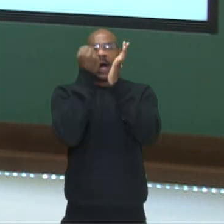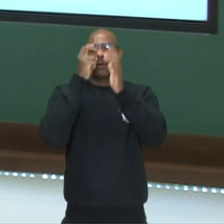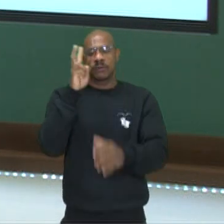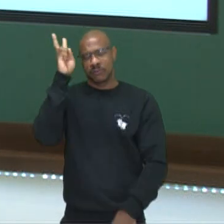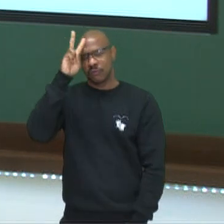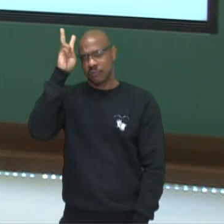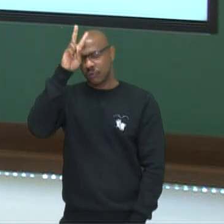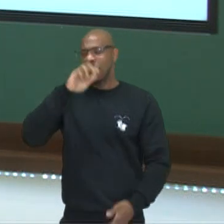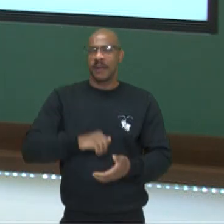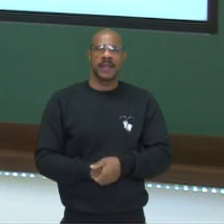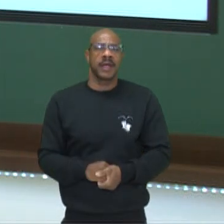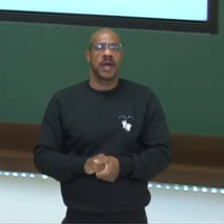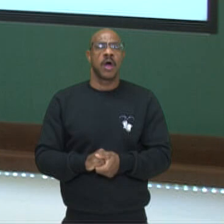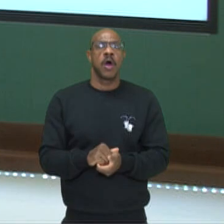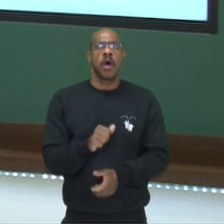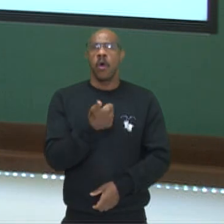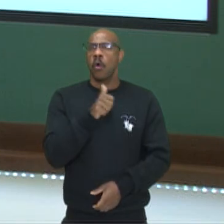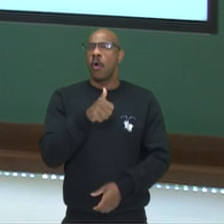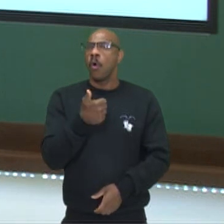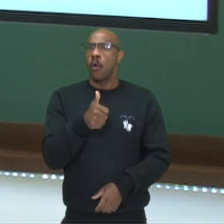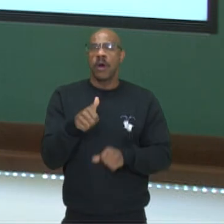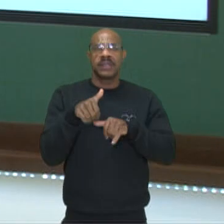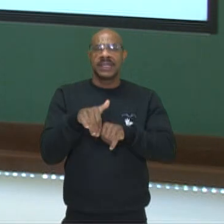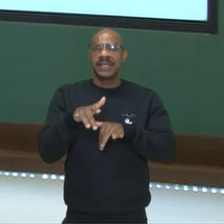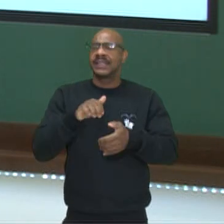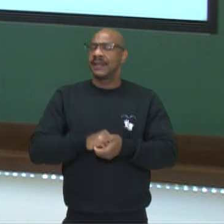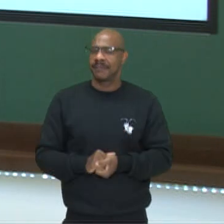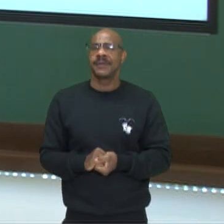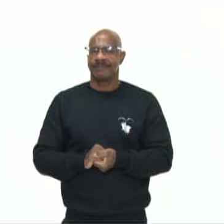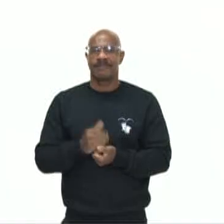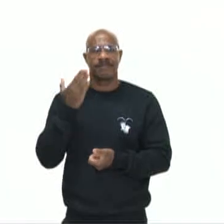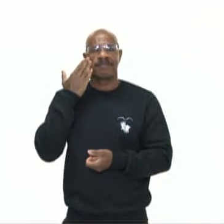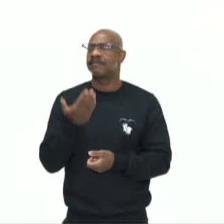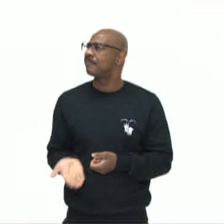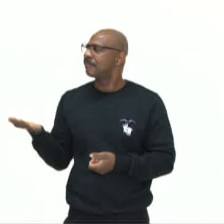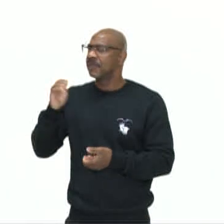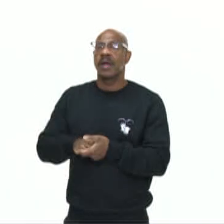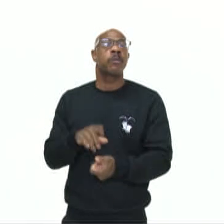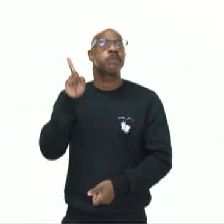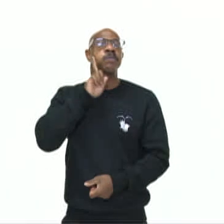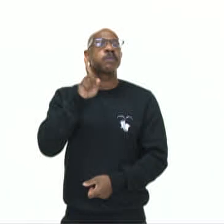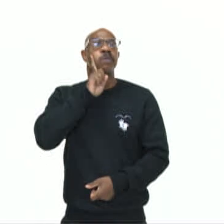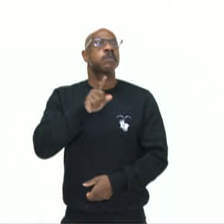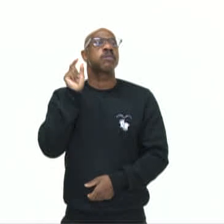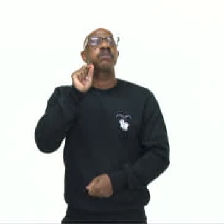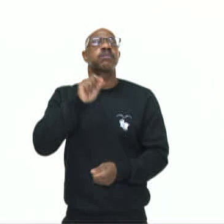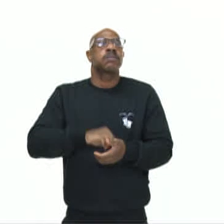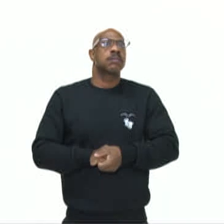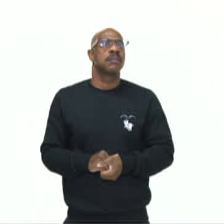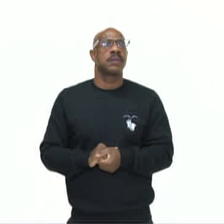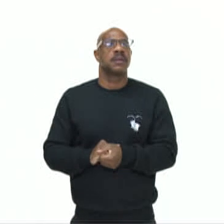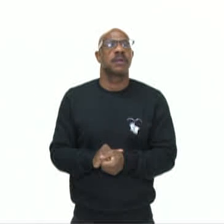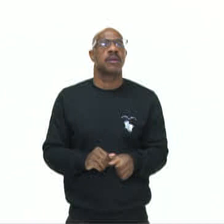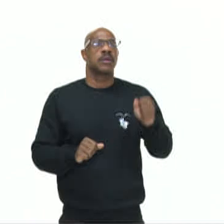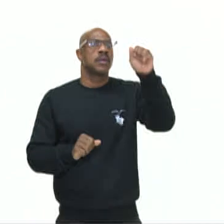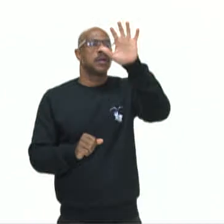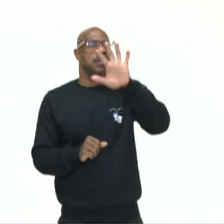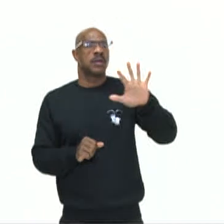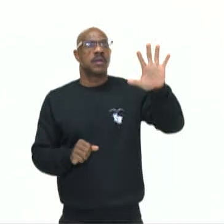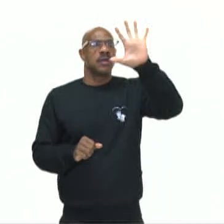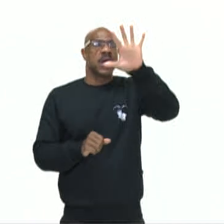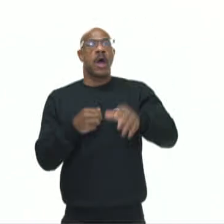11 de setembro, o ataque ao World Trade Center. Então aqui os Estados Unidos é o terceiro maior país